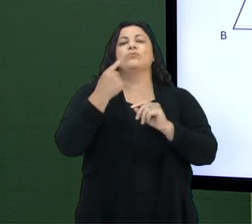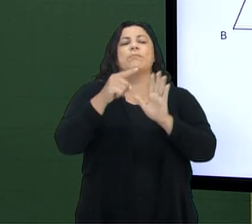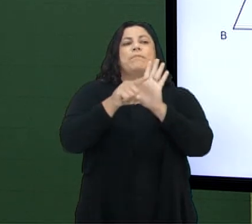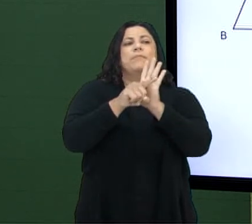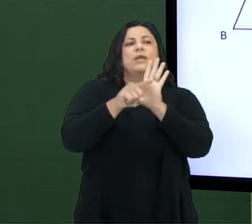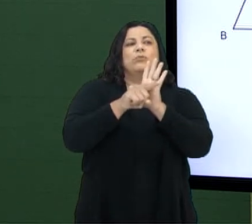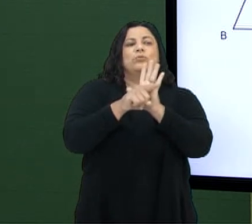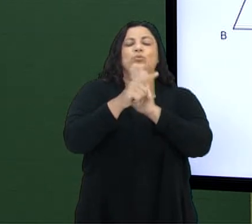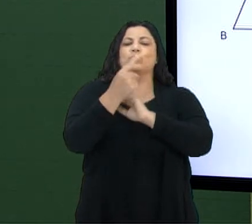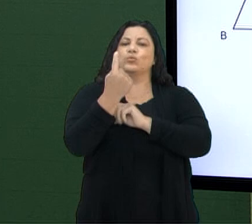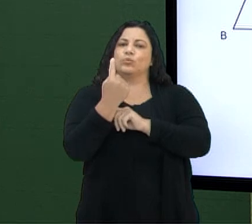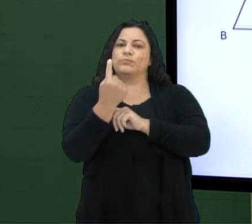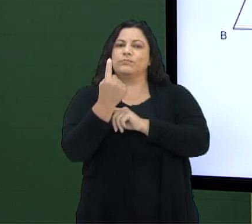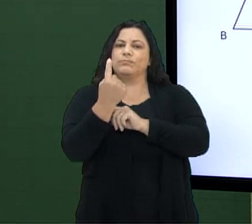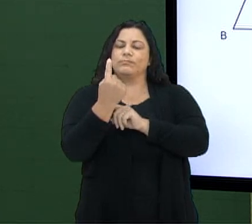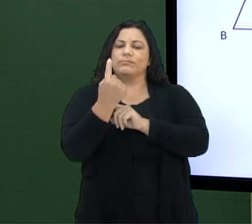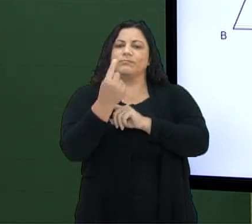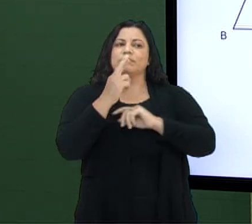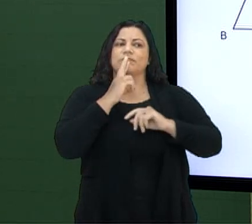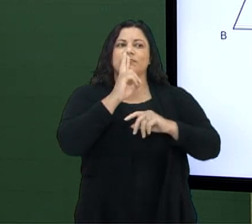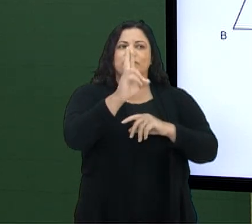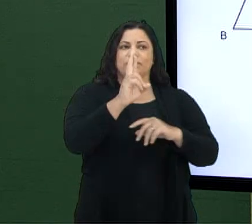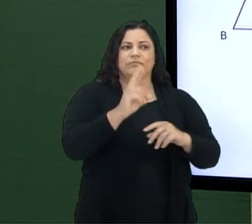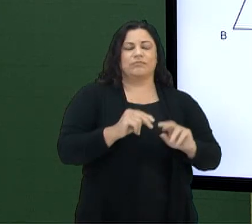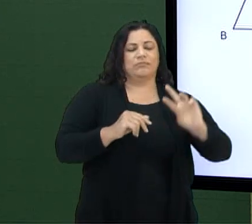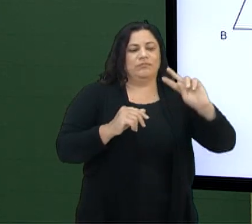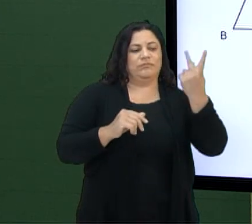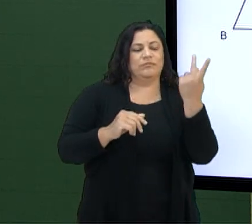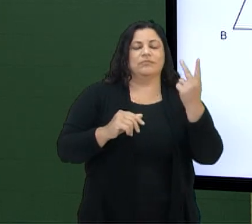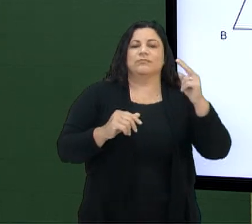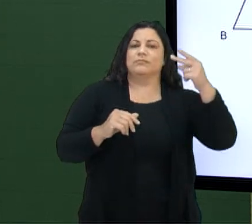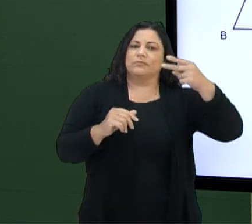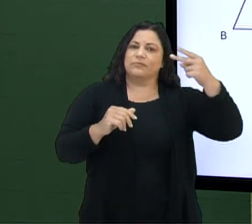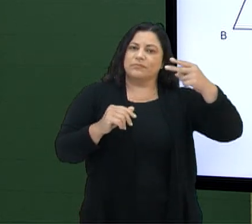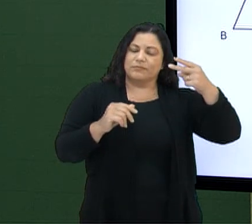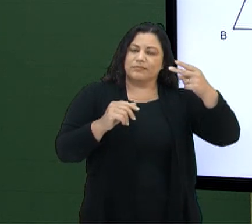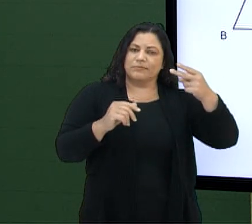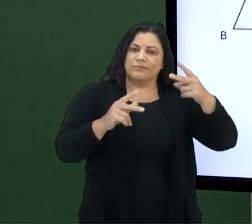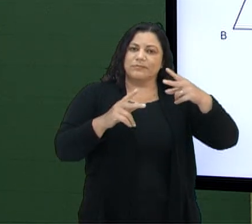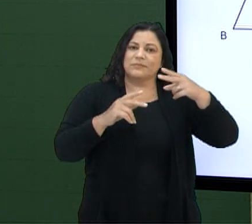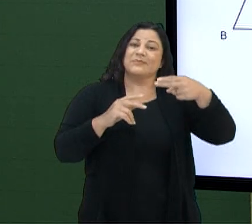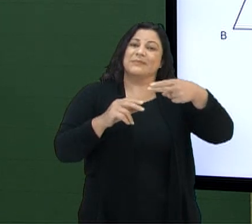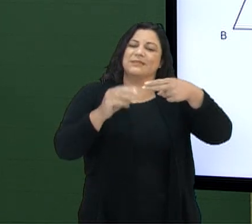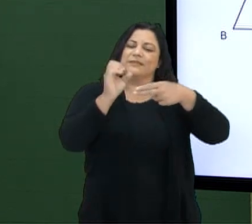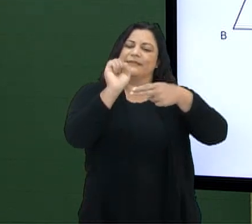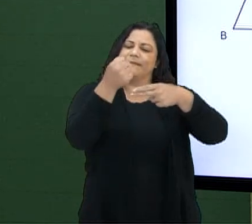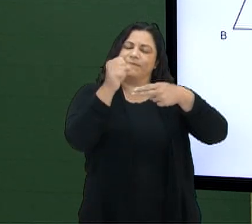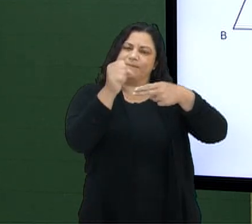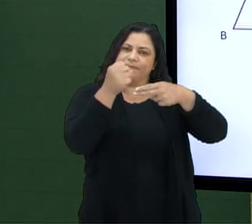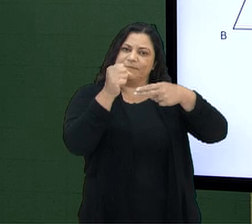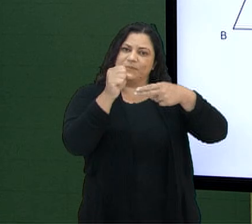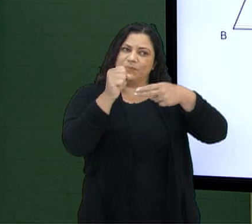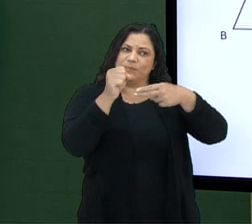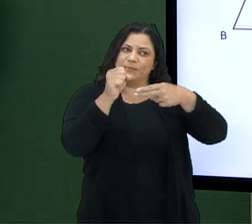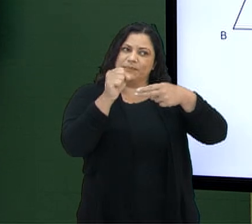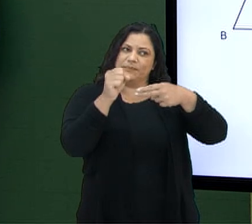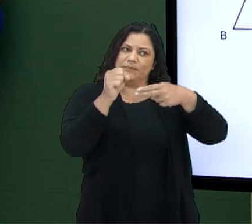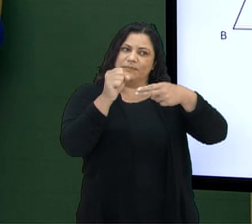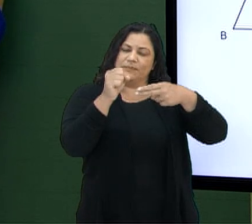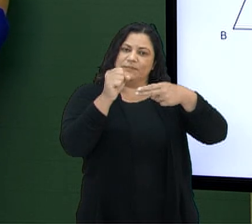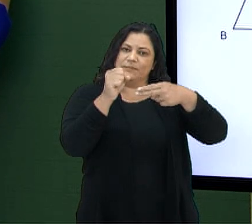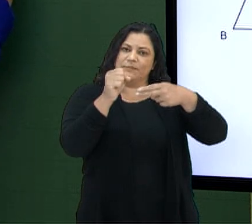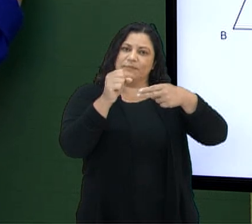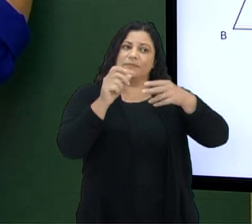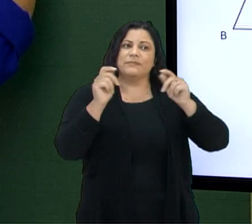1, tá? 9 menos 1 vai ficar 8. Então, a altura ao quadrado é igual a 8 e, portanto,